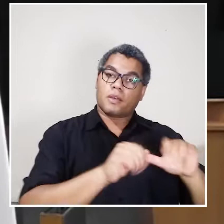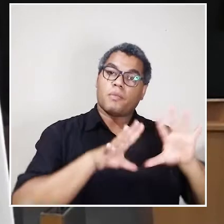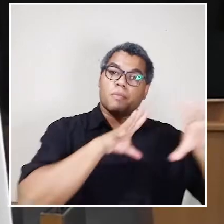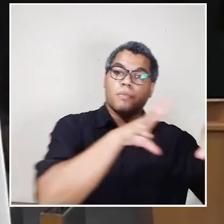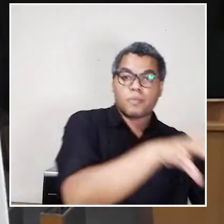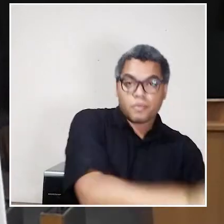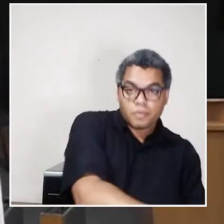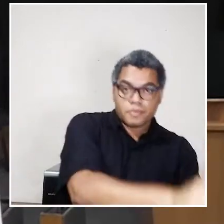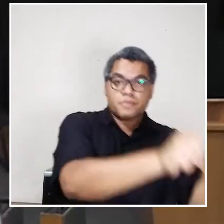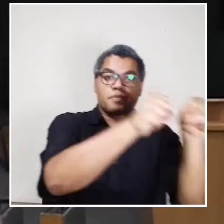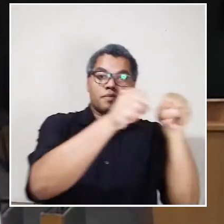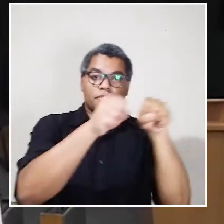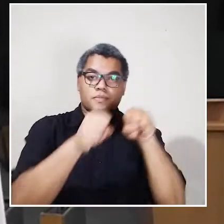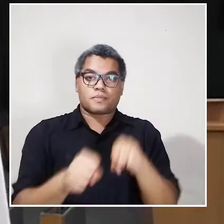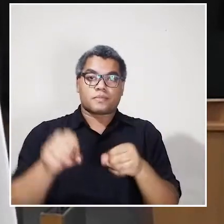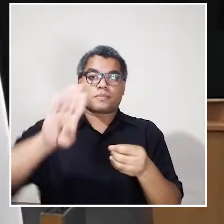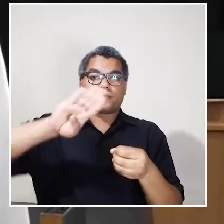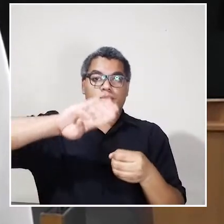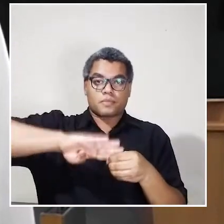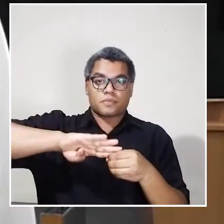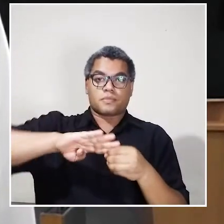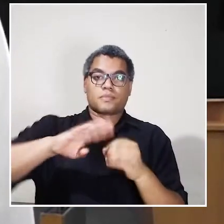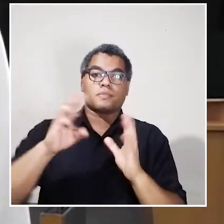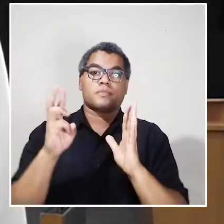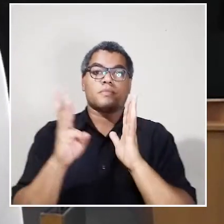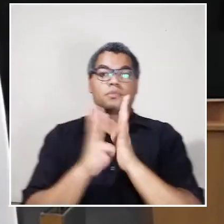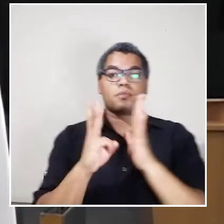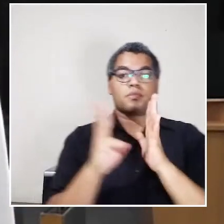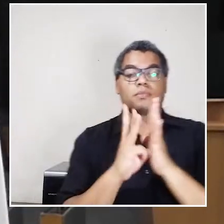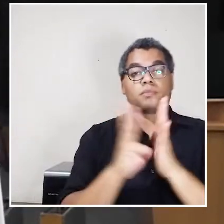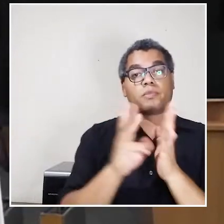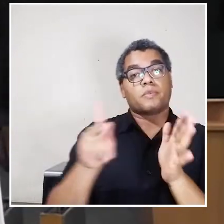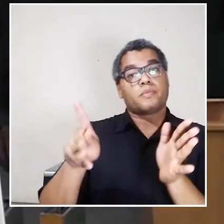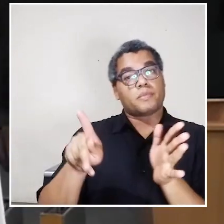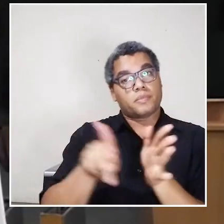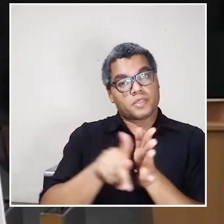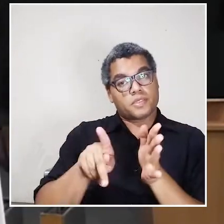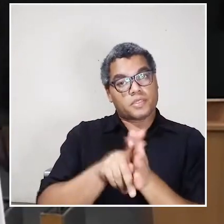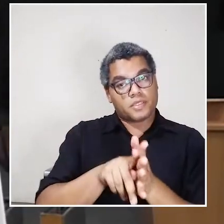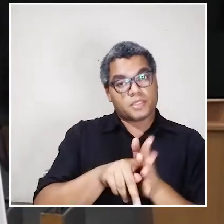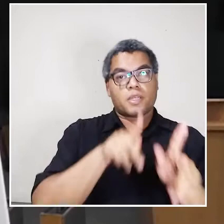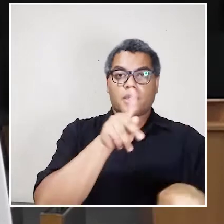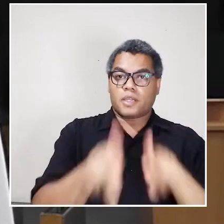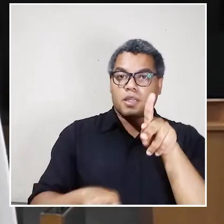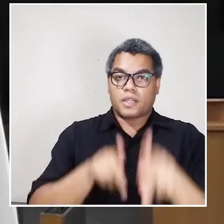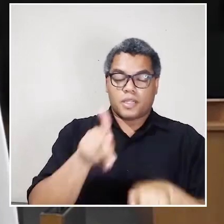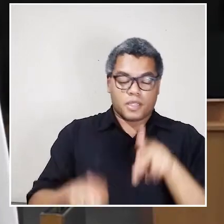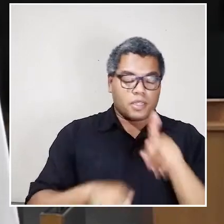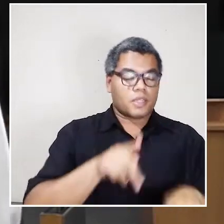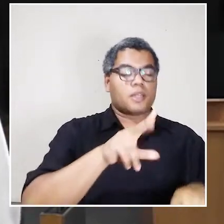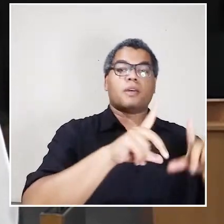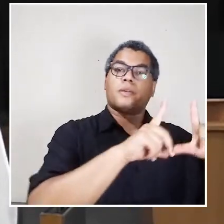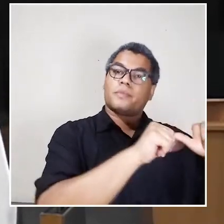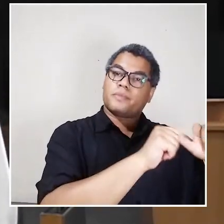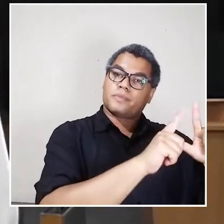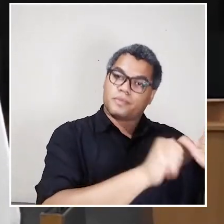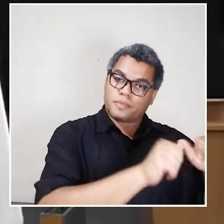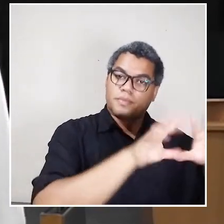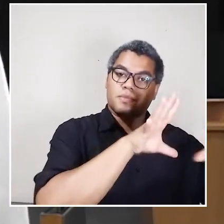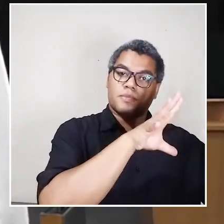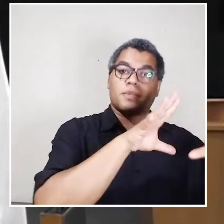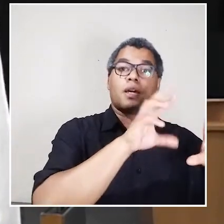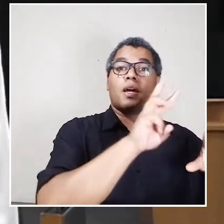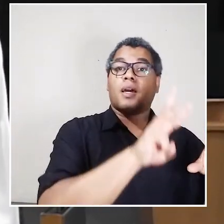levado para a Babilônia. E Daniel pertencia a este quadro de cidadãos que foram removidos